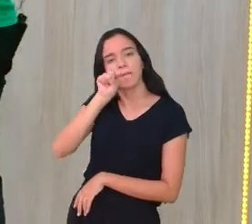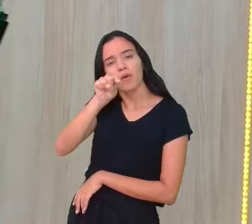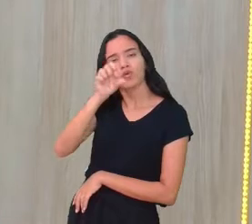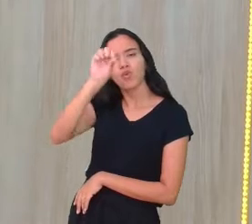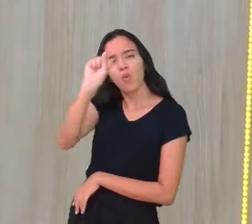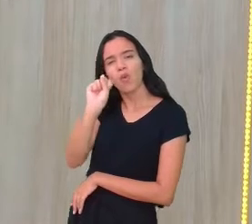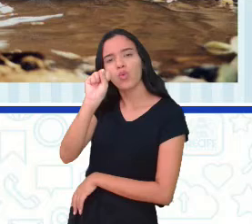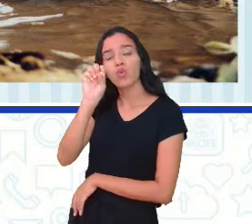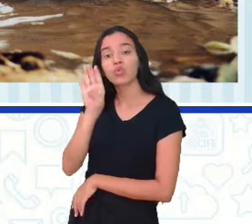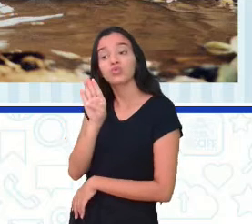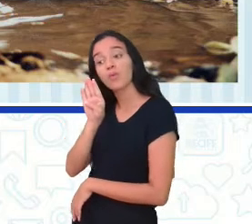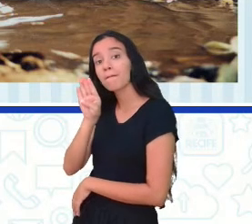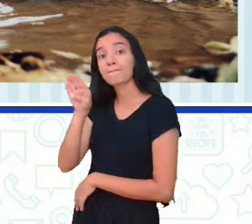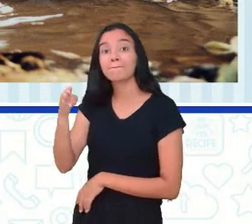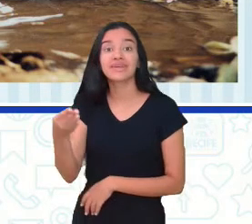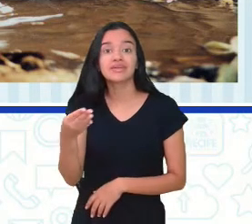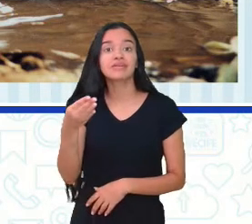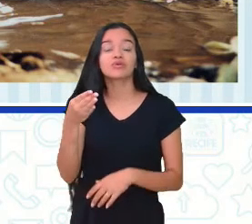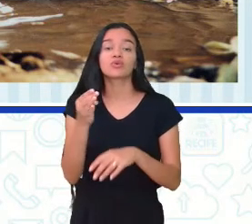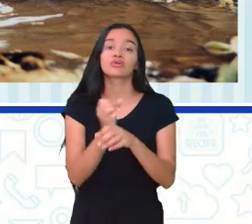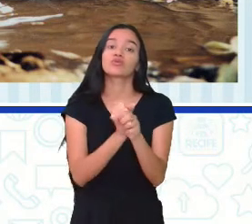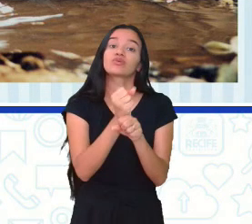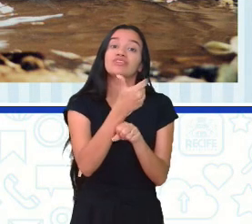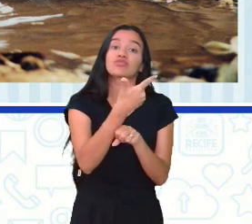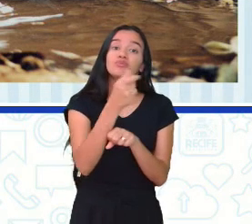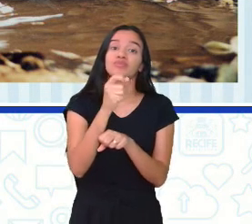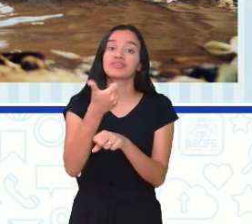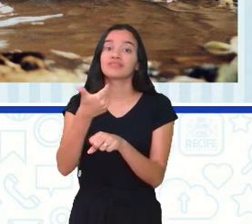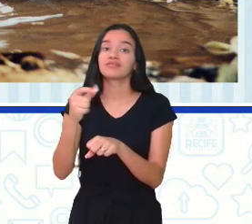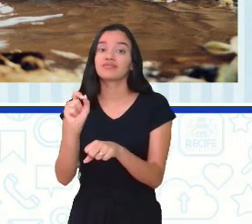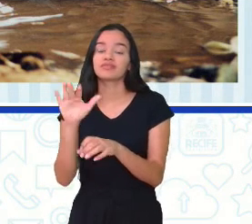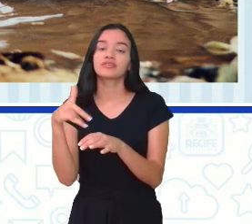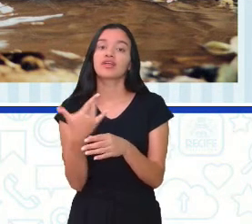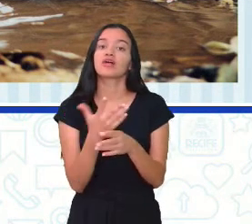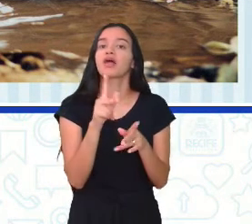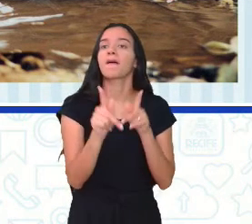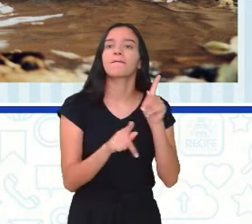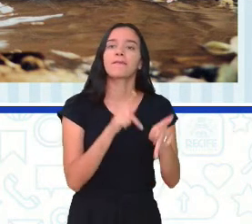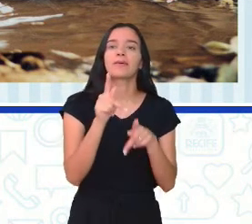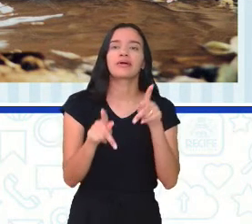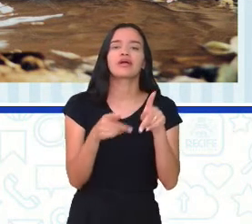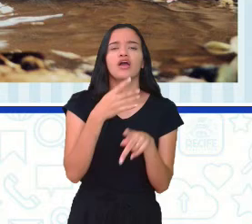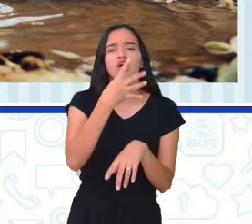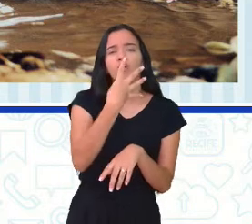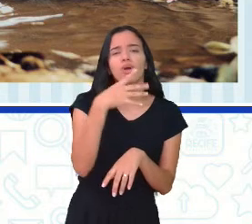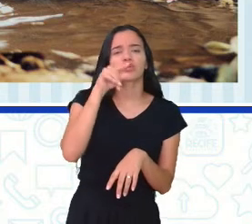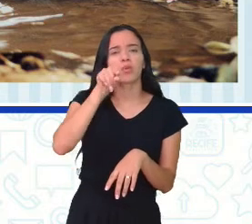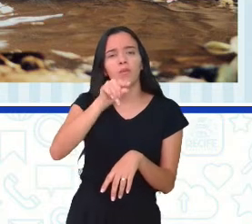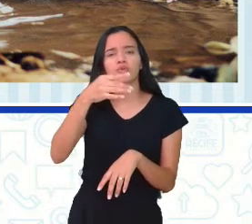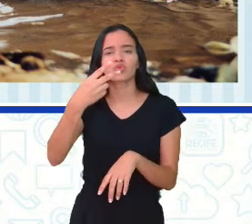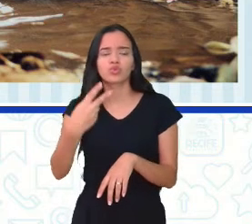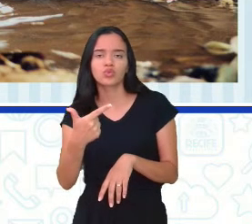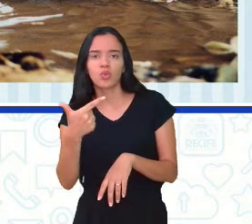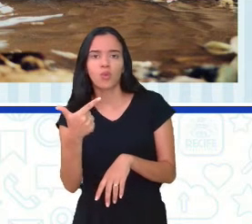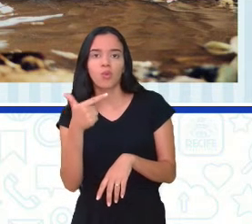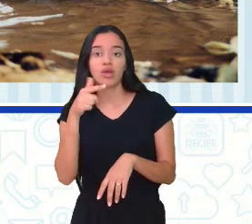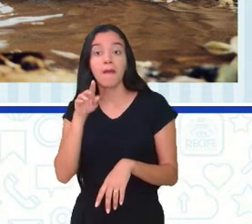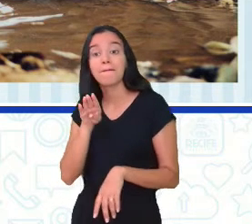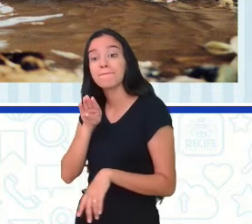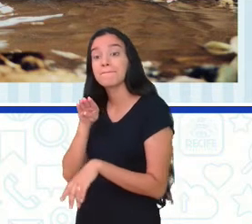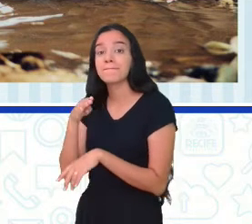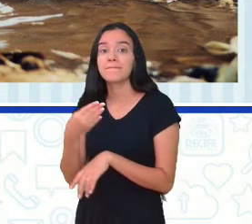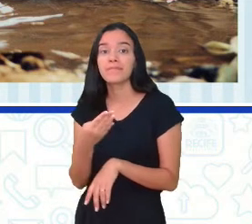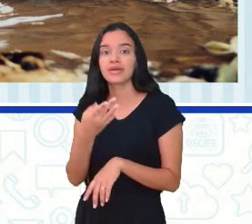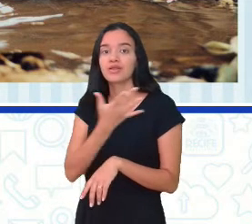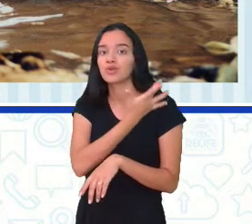7,8 bilhões em 2020, né? Dessa população, 4,2 bilhões de